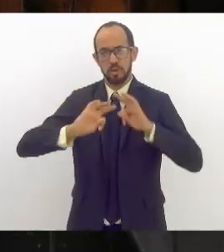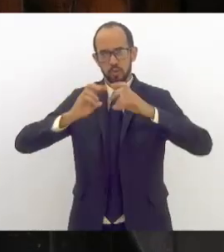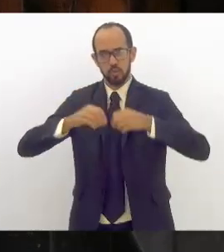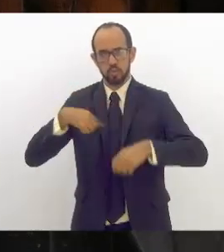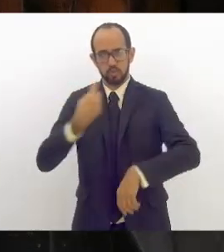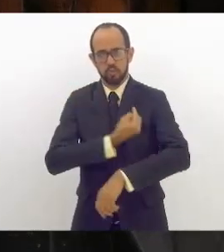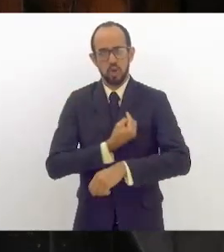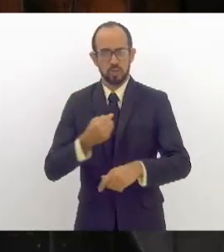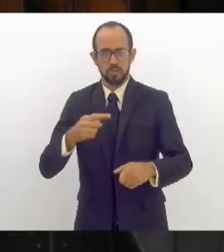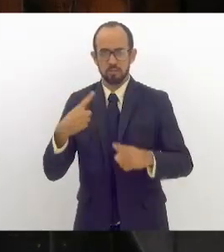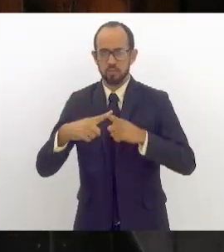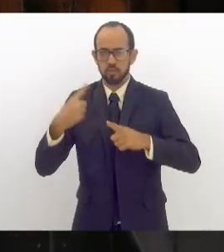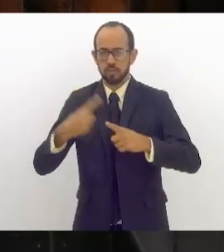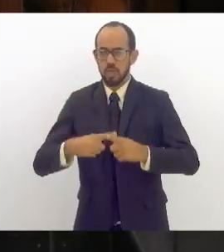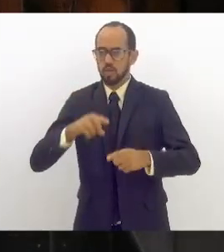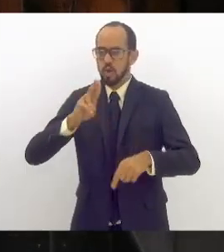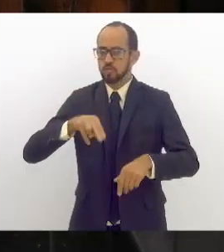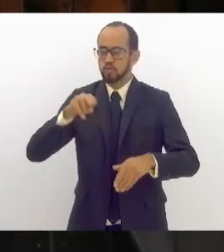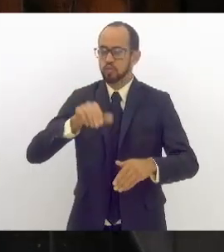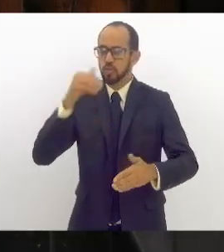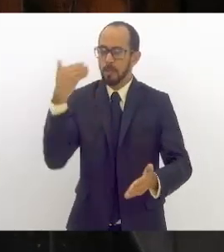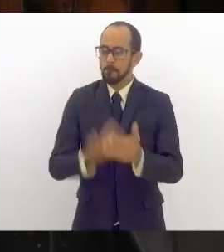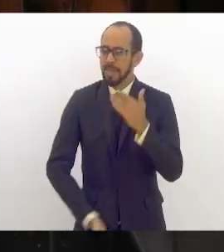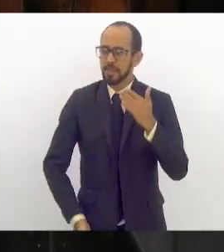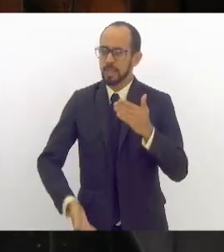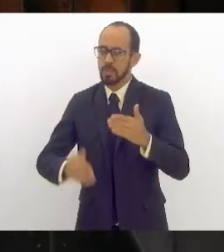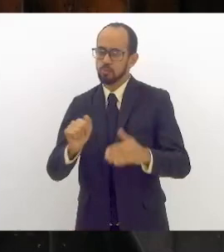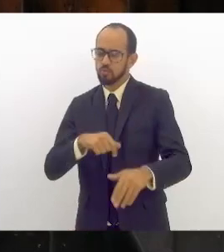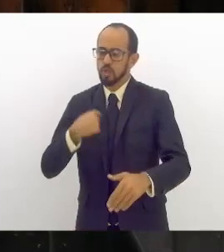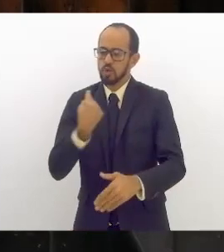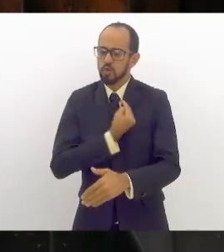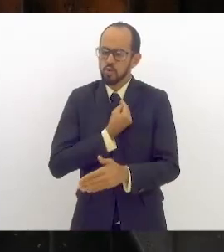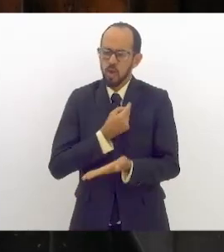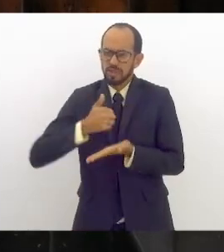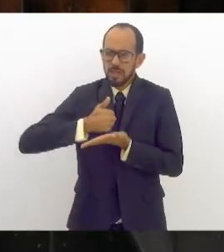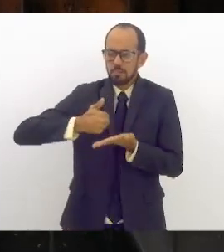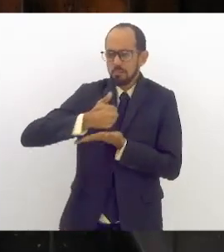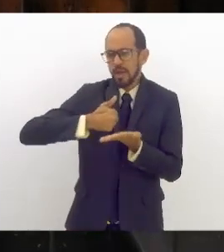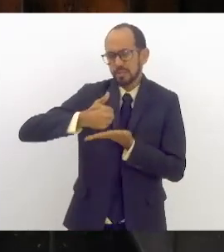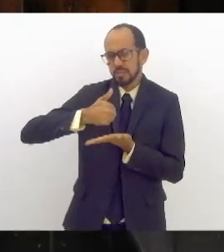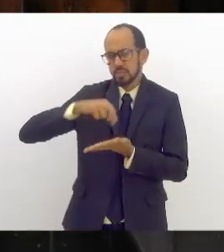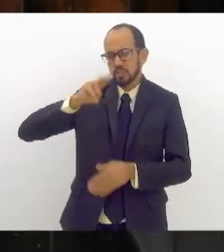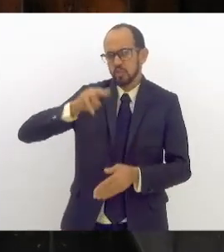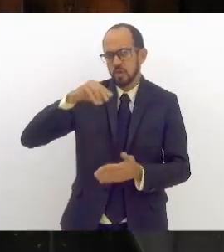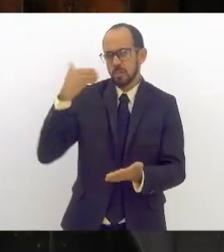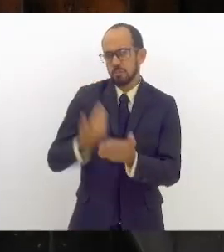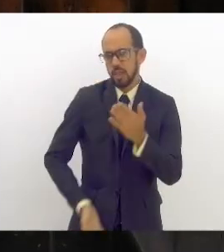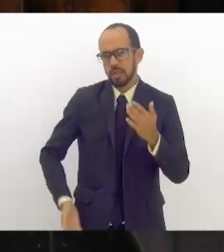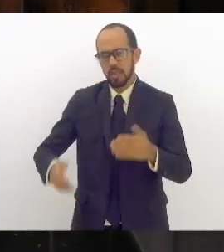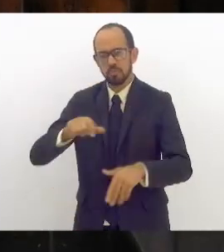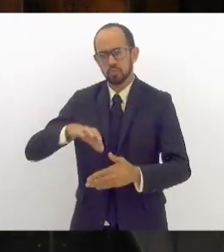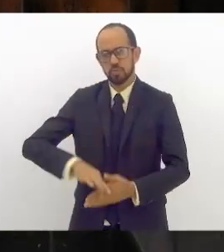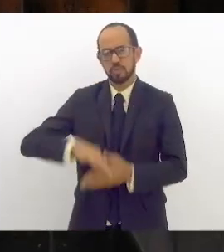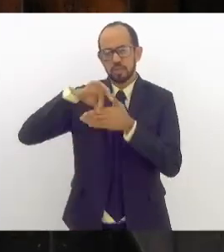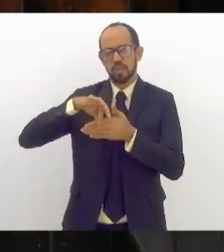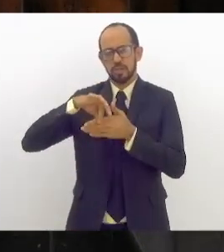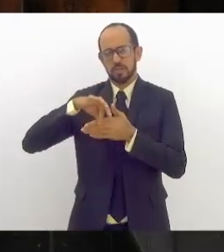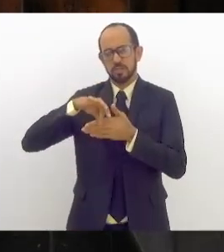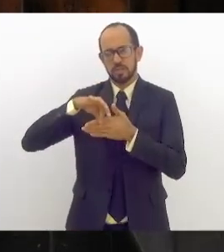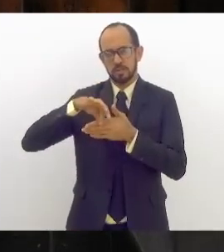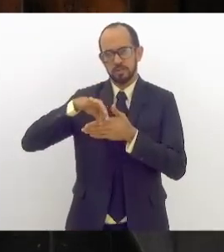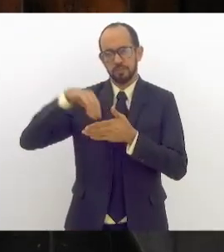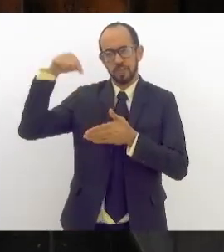mais porque nós nunca perdemos a nossa essência nós nunca perdemos o nosso protagonismo e